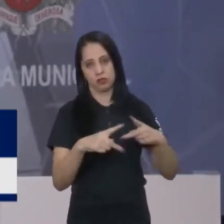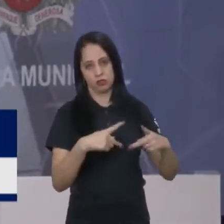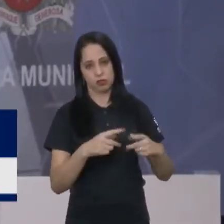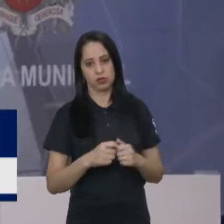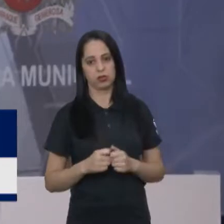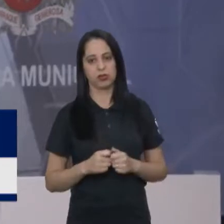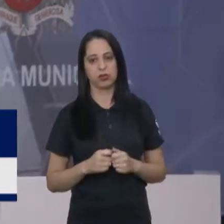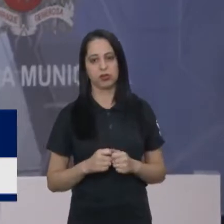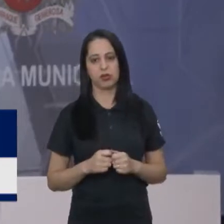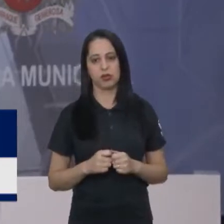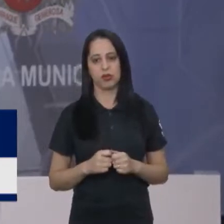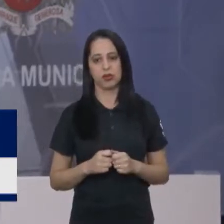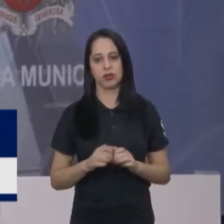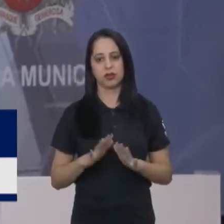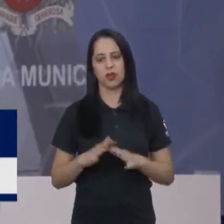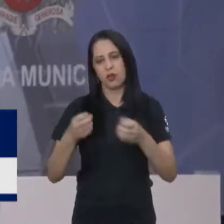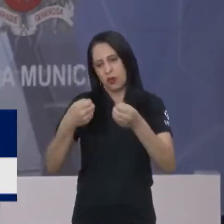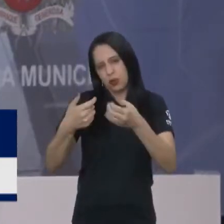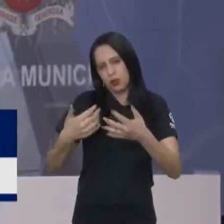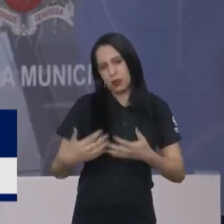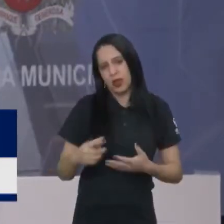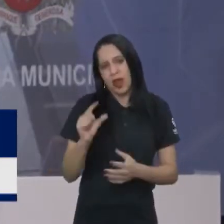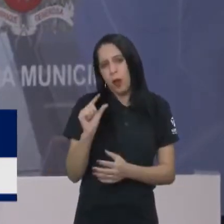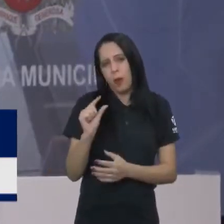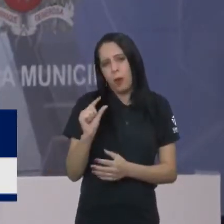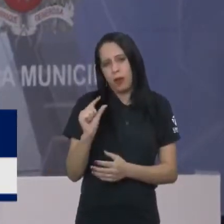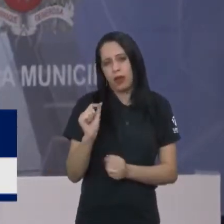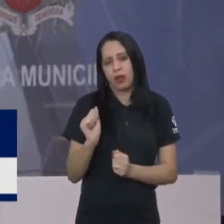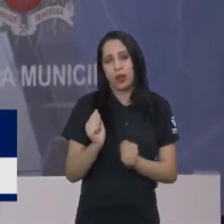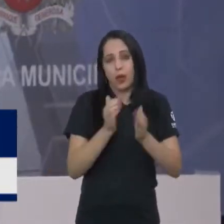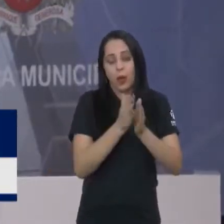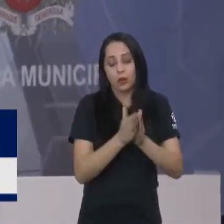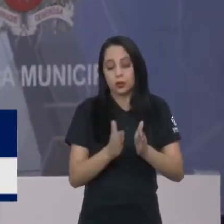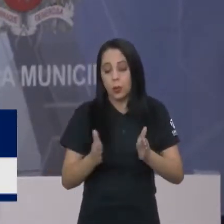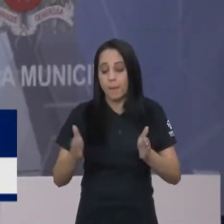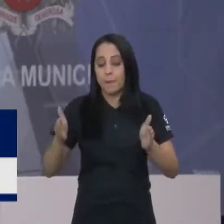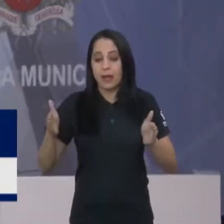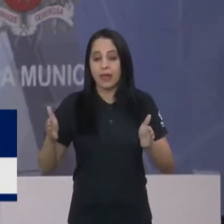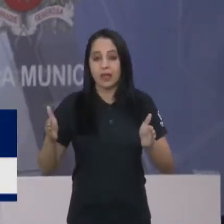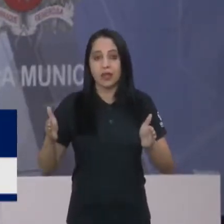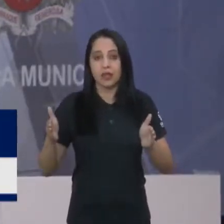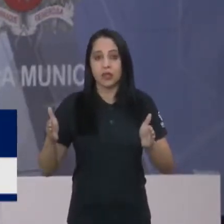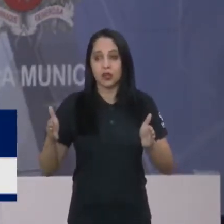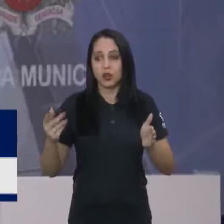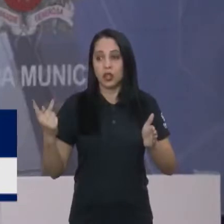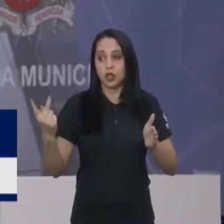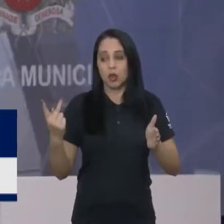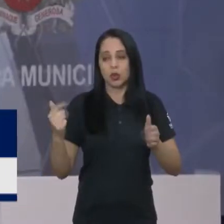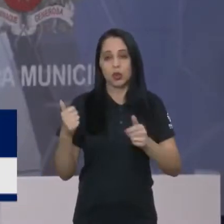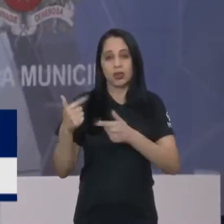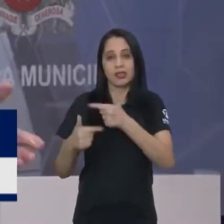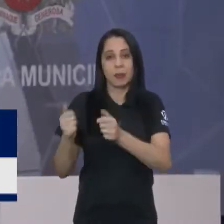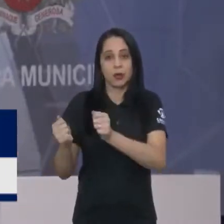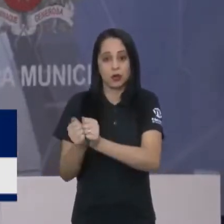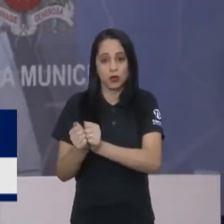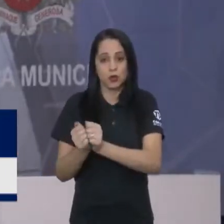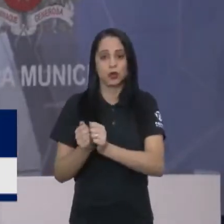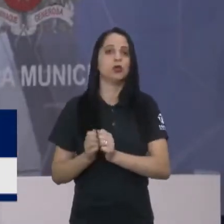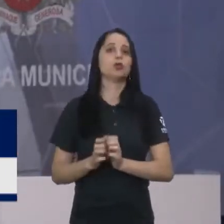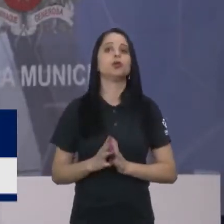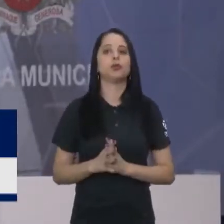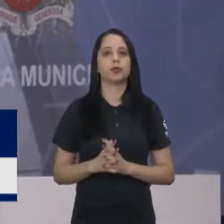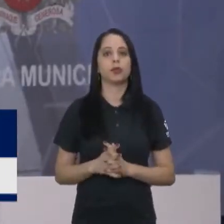Eu vou aqui relatar um pouquinho para vocês do período que eu tive o prazer, o privilégio de trabalhar e aprender com o Ricardo, que foi a